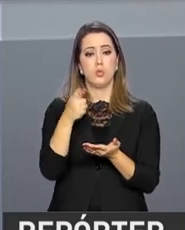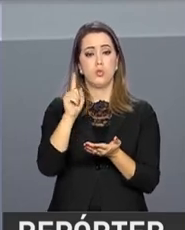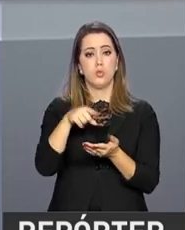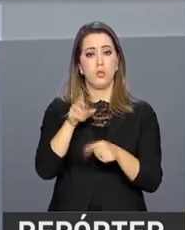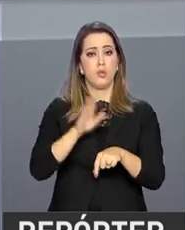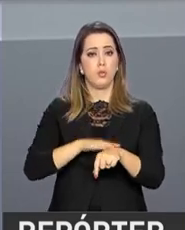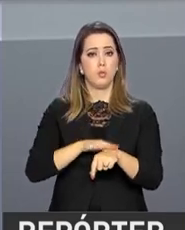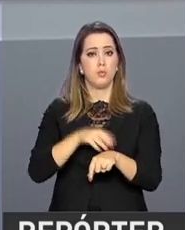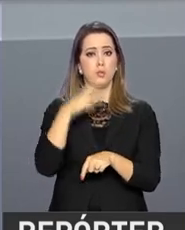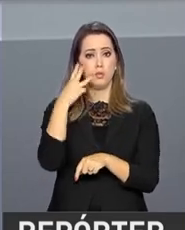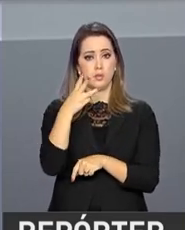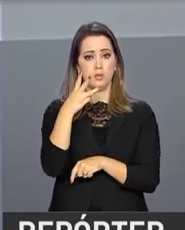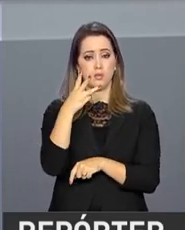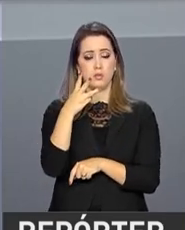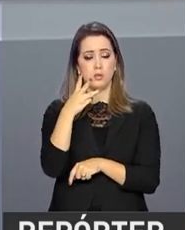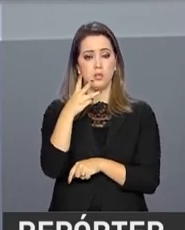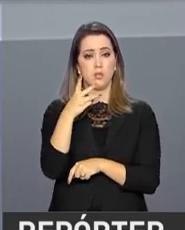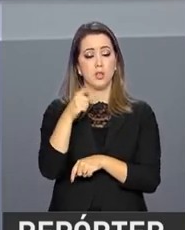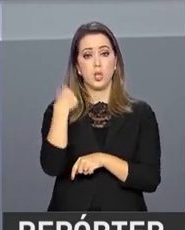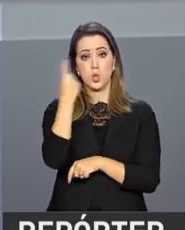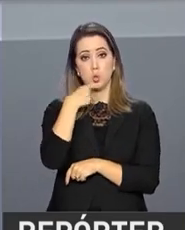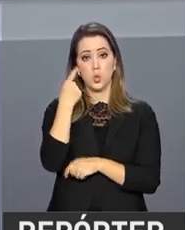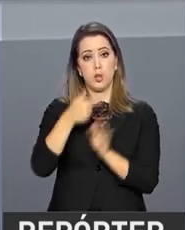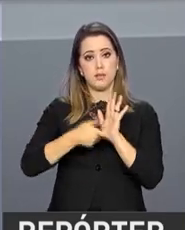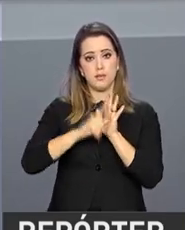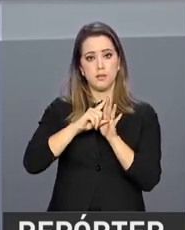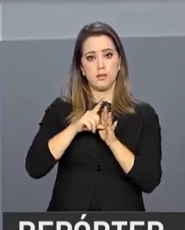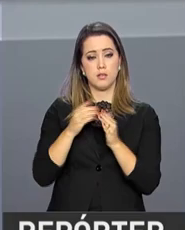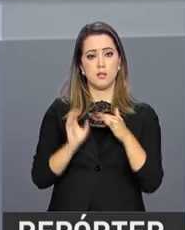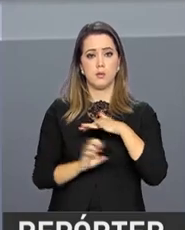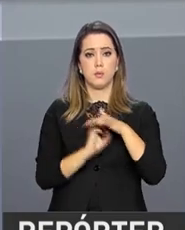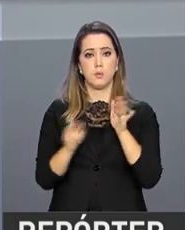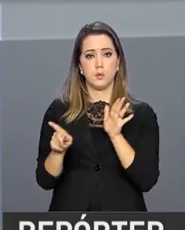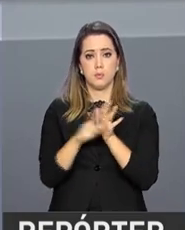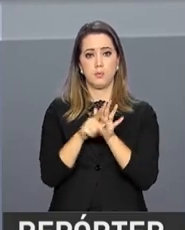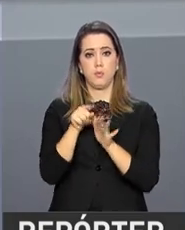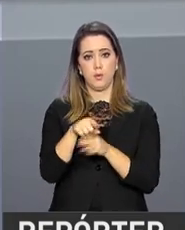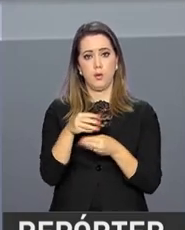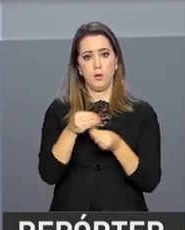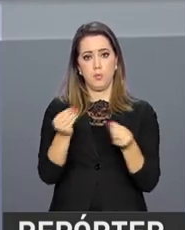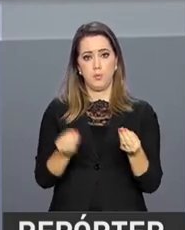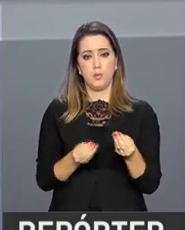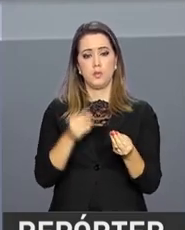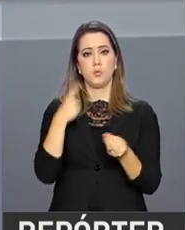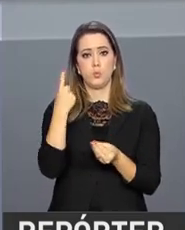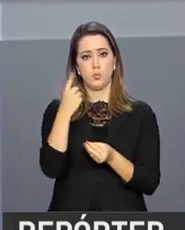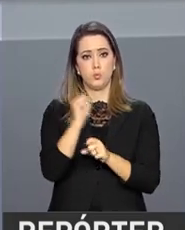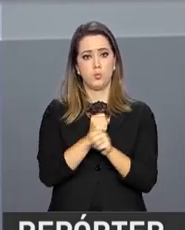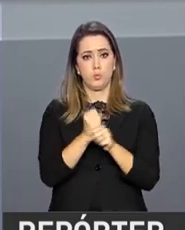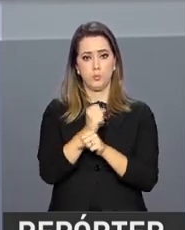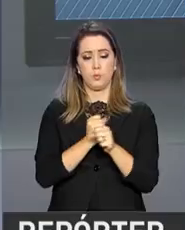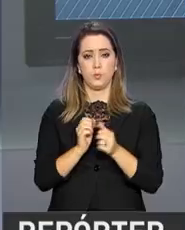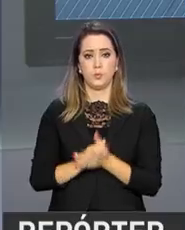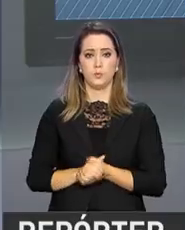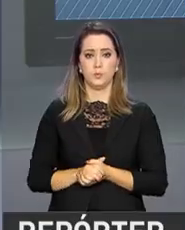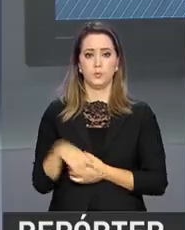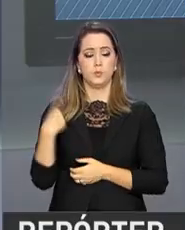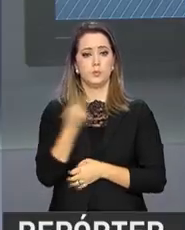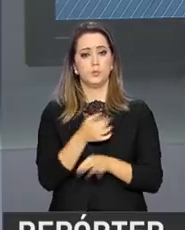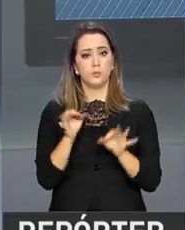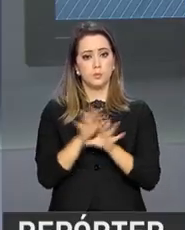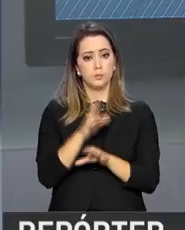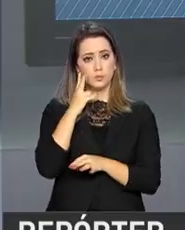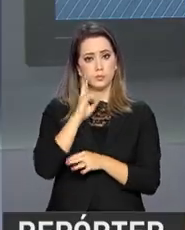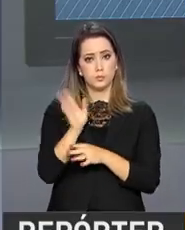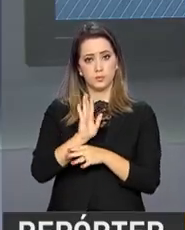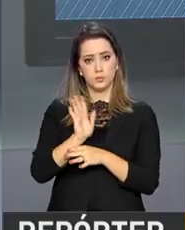feitos com no mínimo três horas de antecedência diretamente com a empresa de ônibus a passagem é válida por um ano e nós ficamos